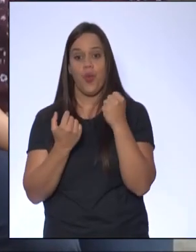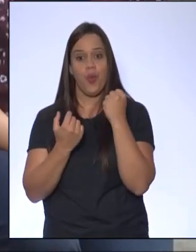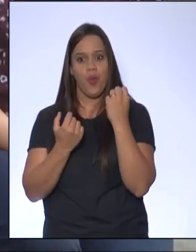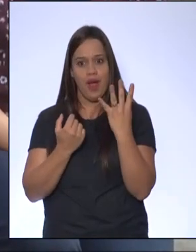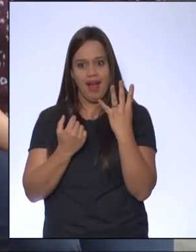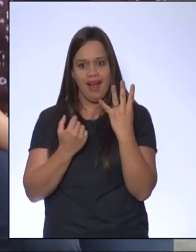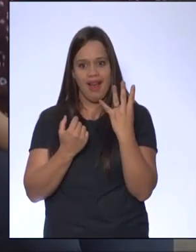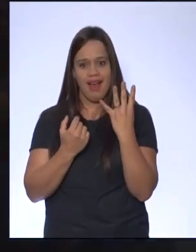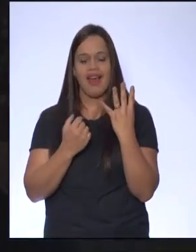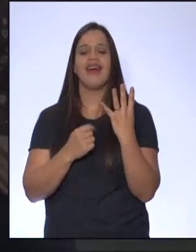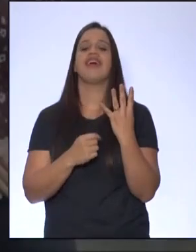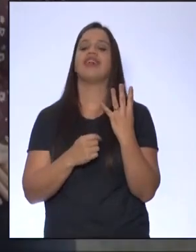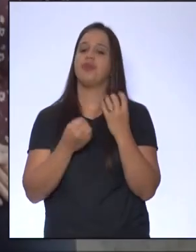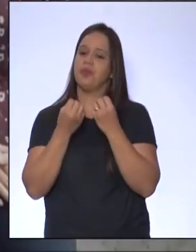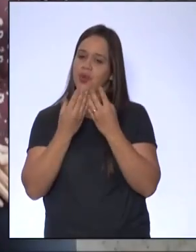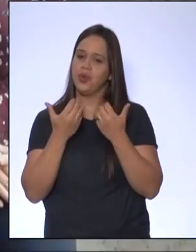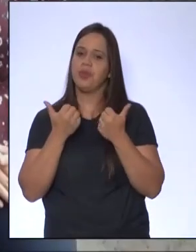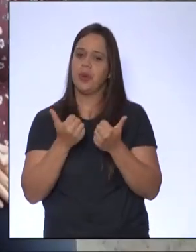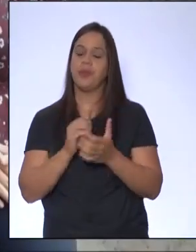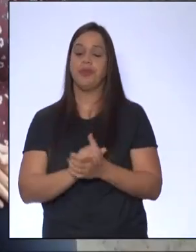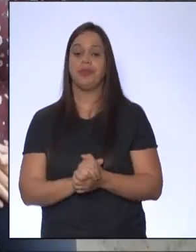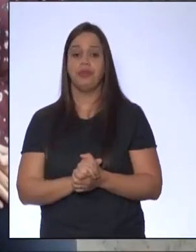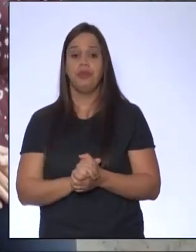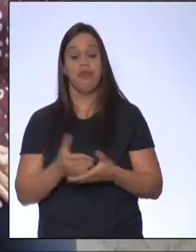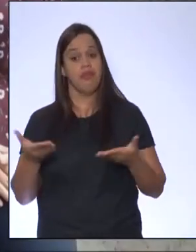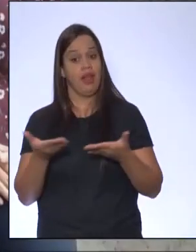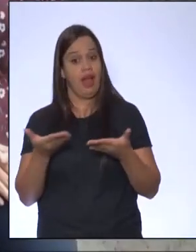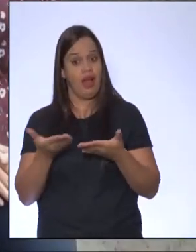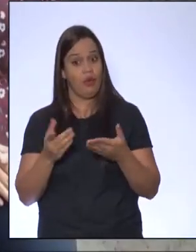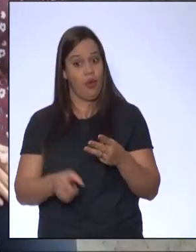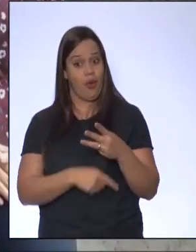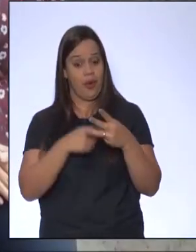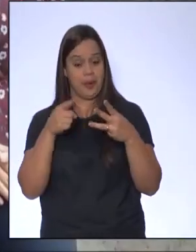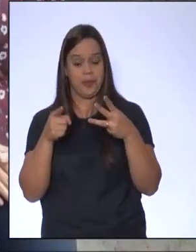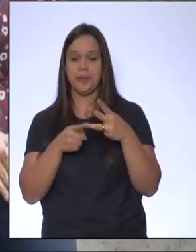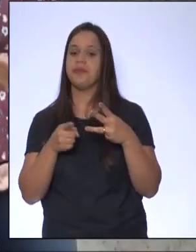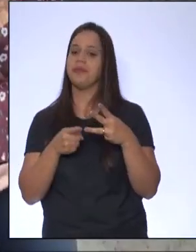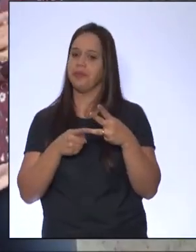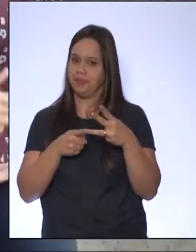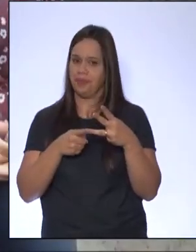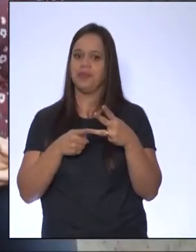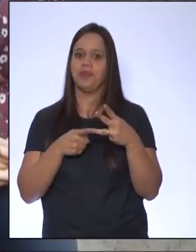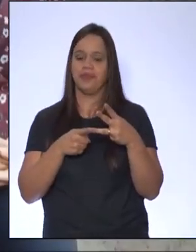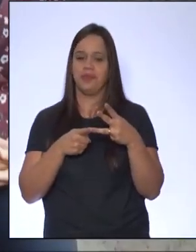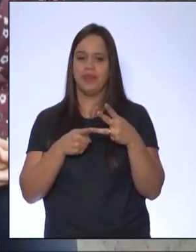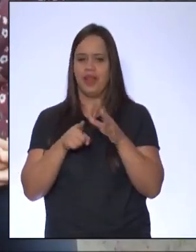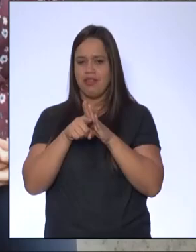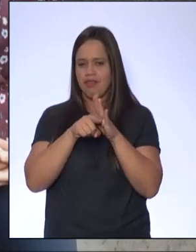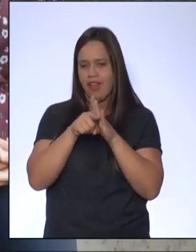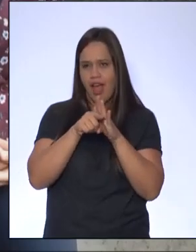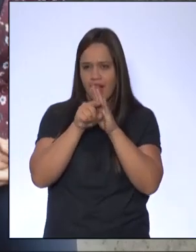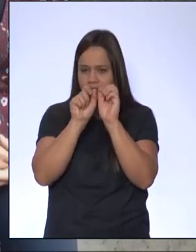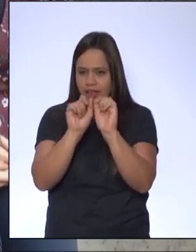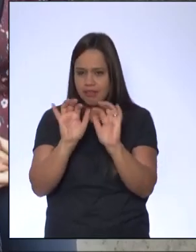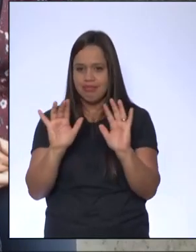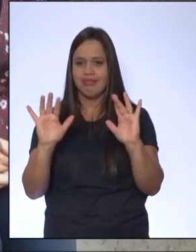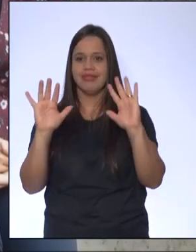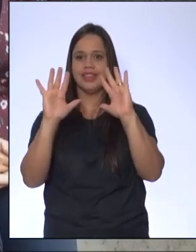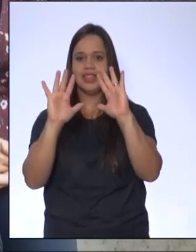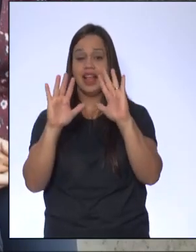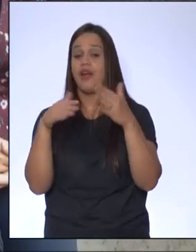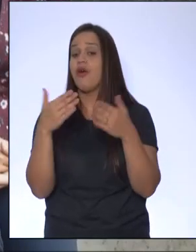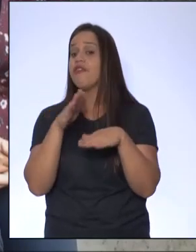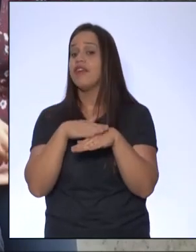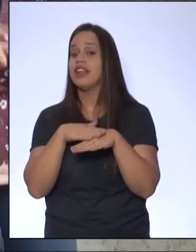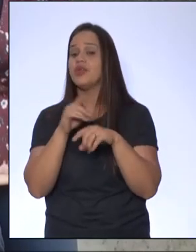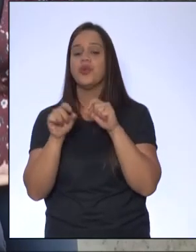4. Muito bem. Chegamos à nossa terceira etapa de análise da paisagem. O que fazemos